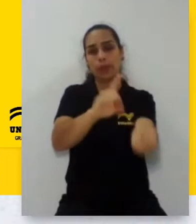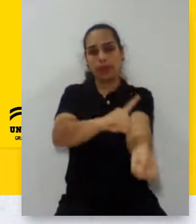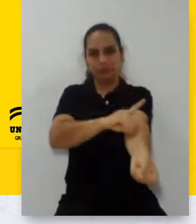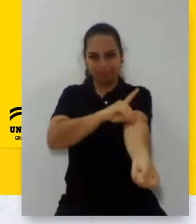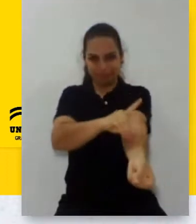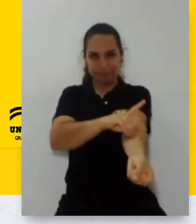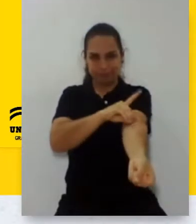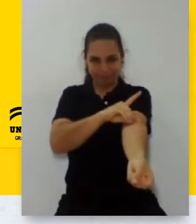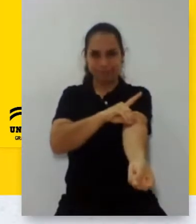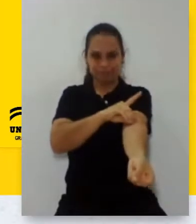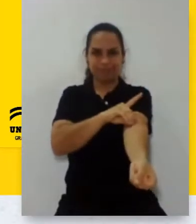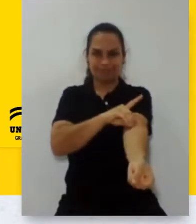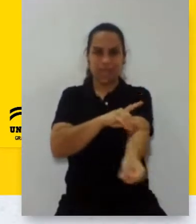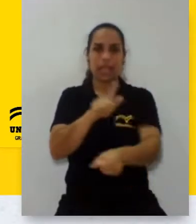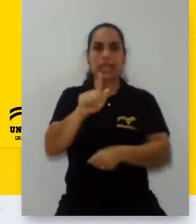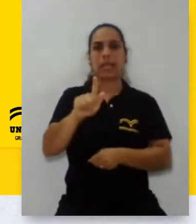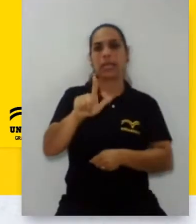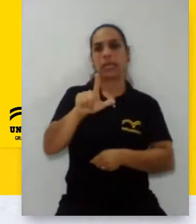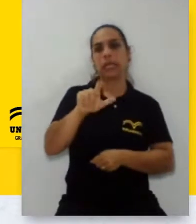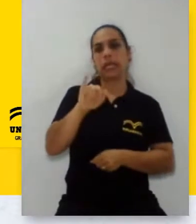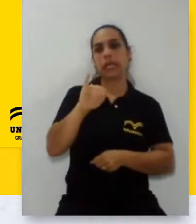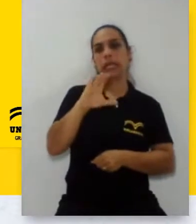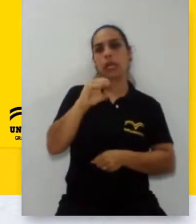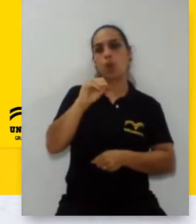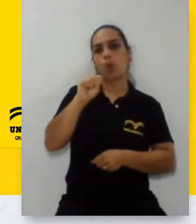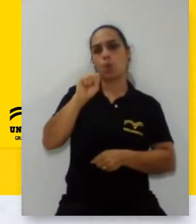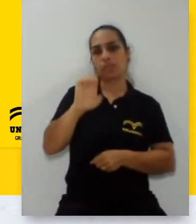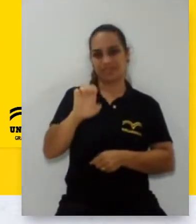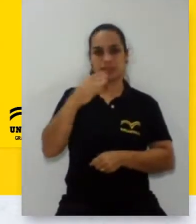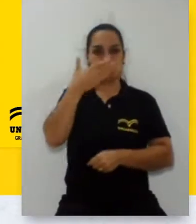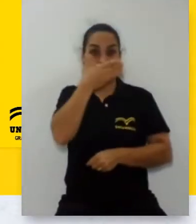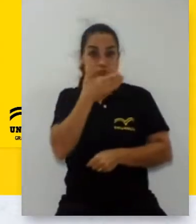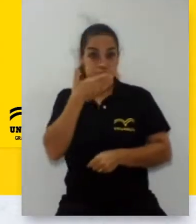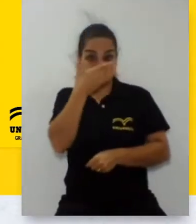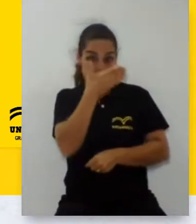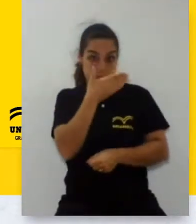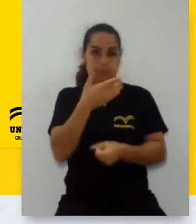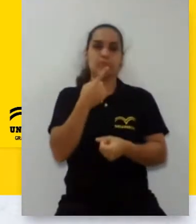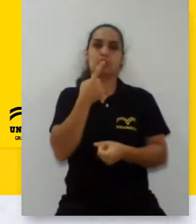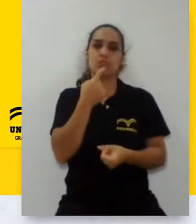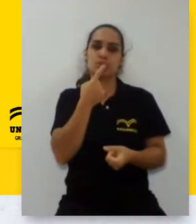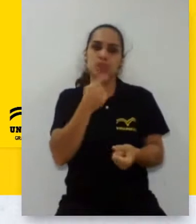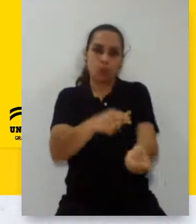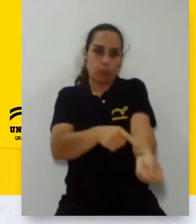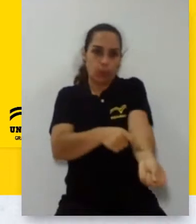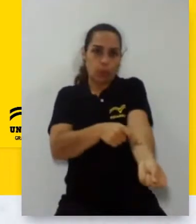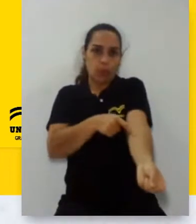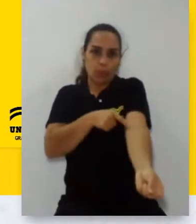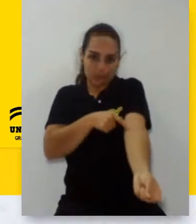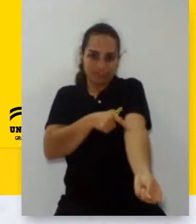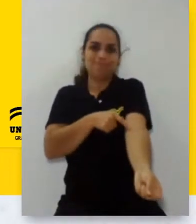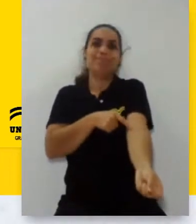sangue, terceiro fator. Aí vocês vão observar comigo que a inatividade física é o quarto fator. E nós